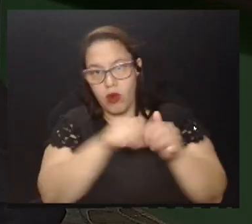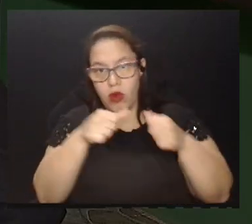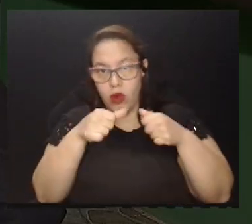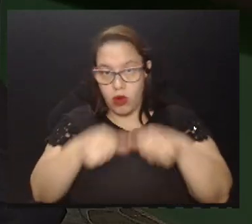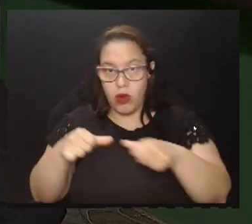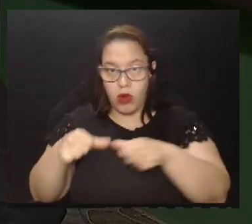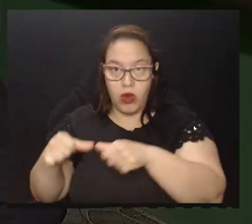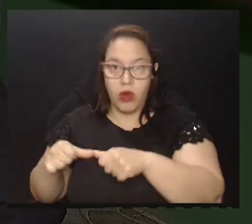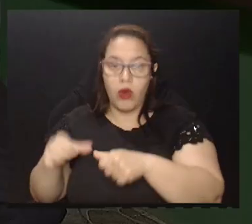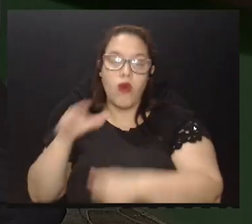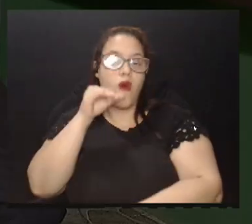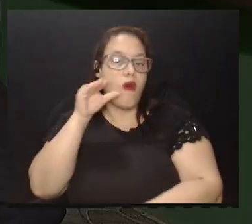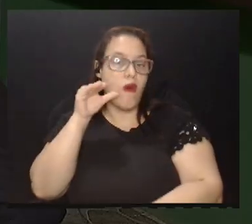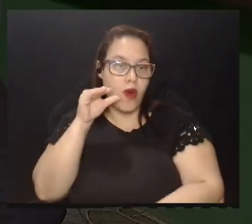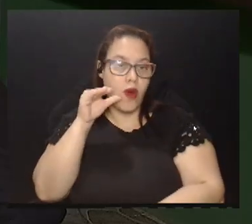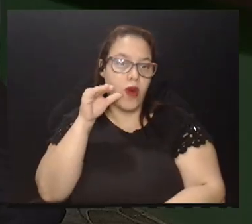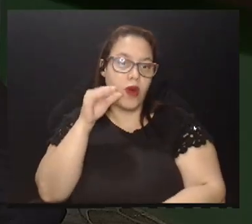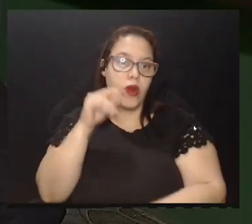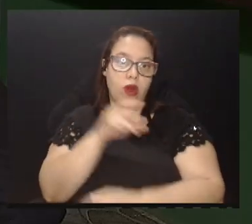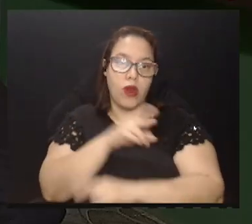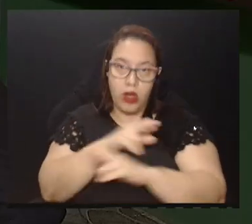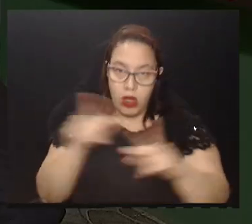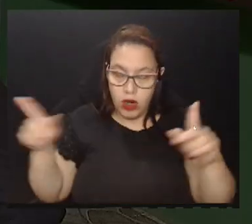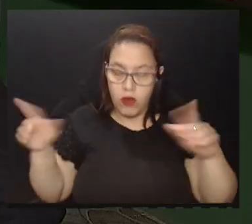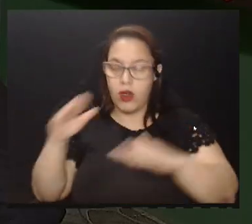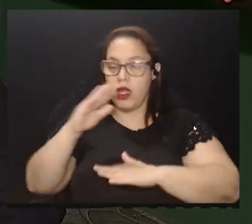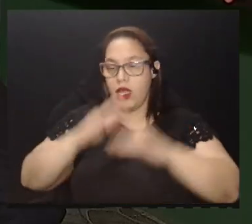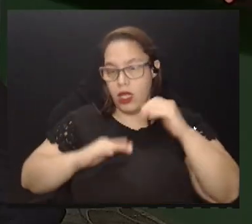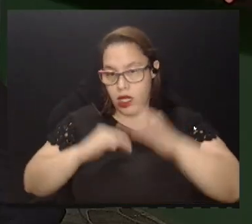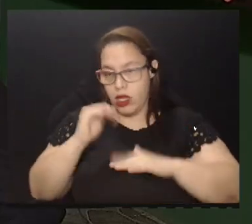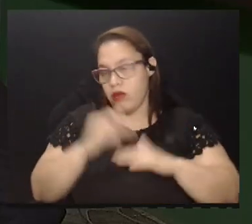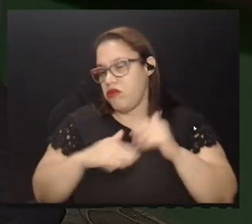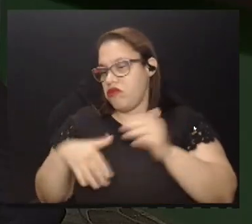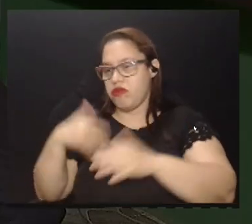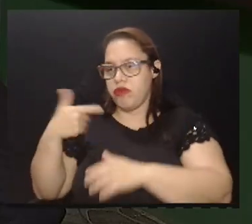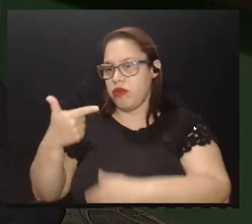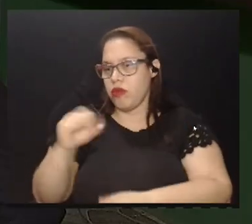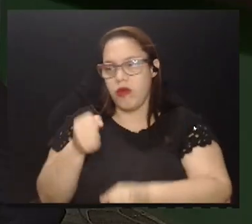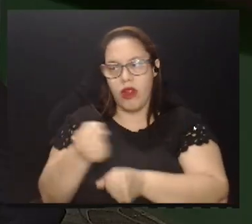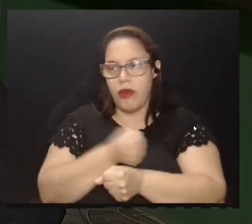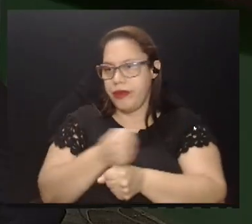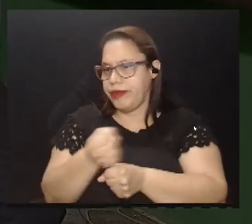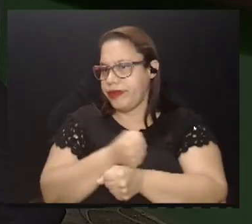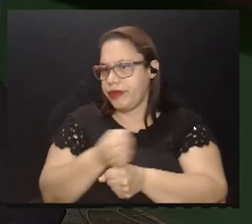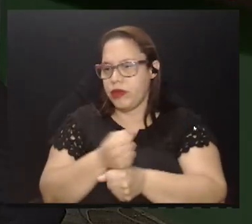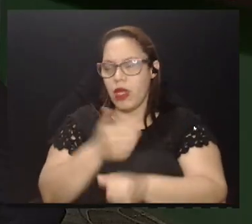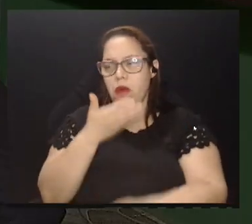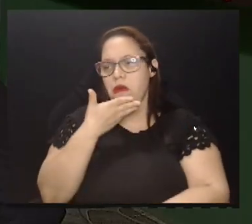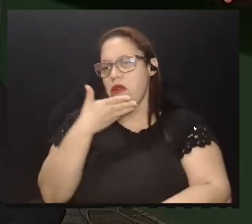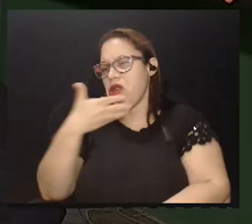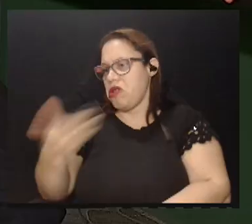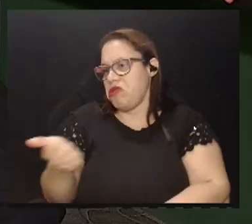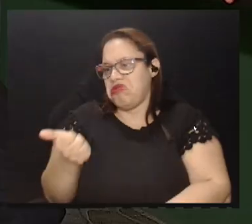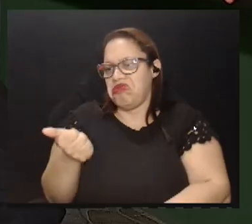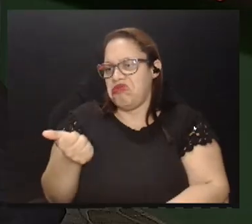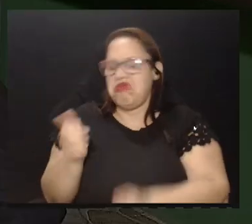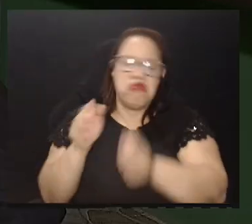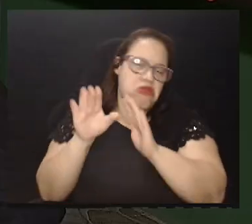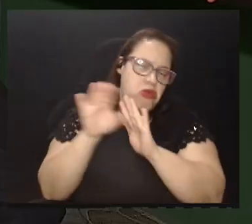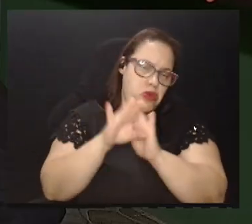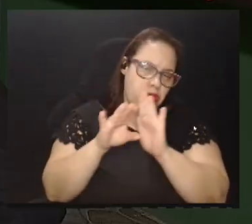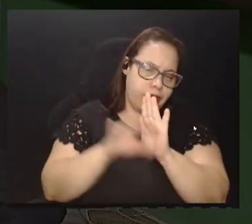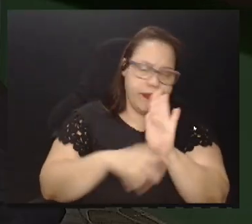né, em diferentes áreas. E ao longo dos 20 anos a gente foi também aperfeiçoando, né, a elaboração de projeto, desenvolvimento,